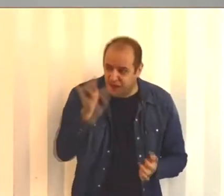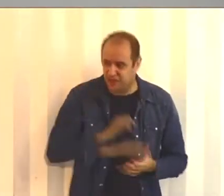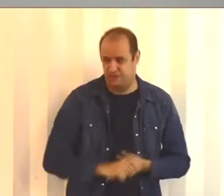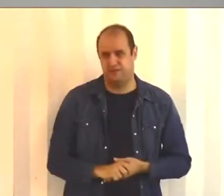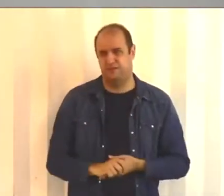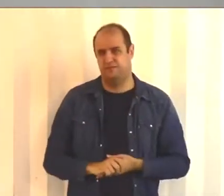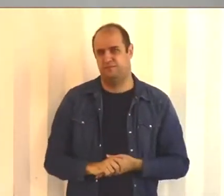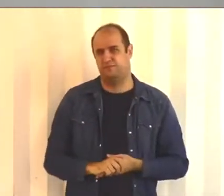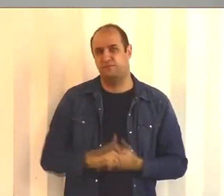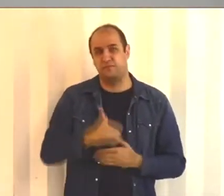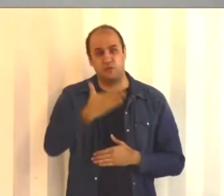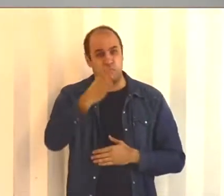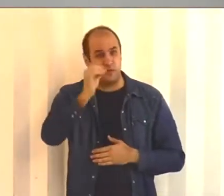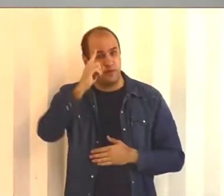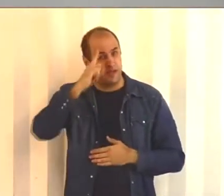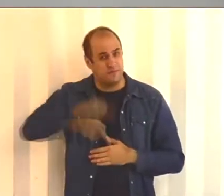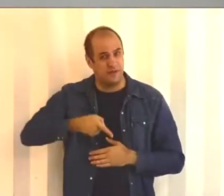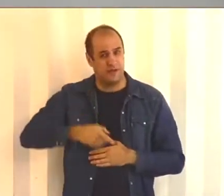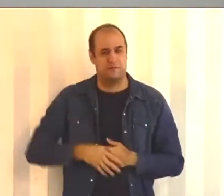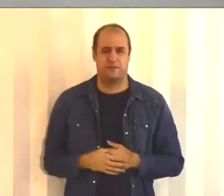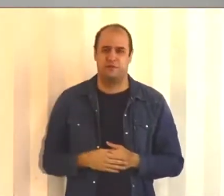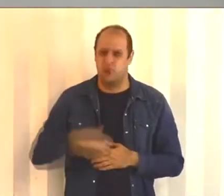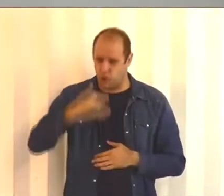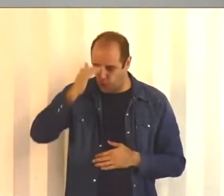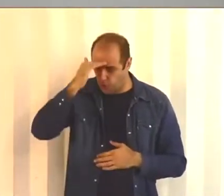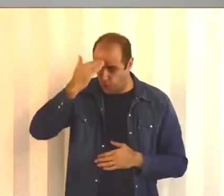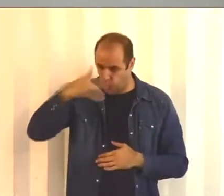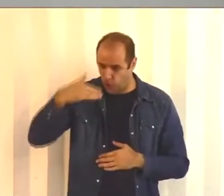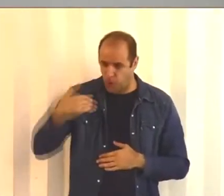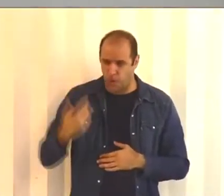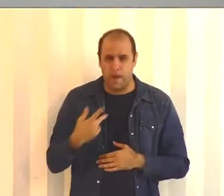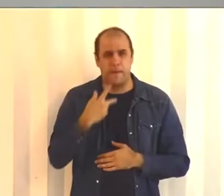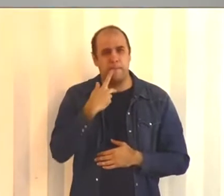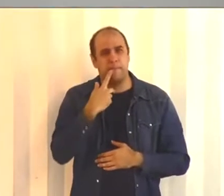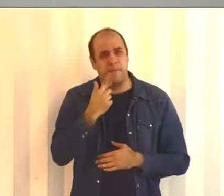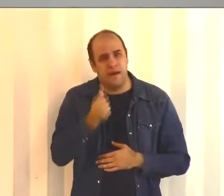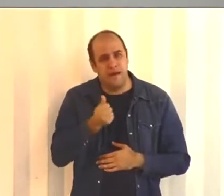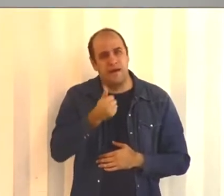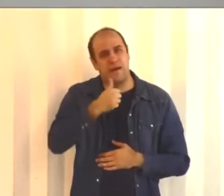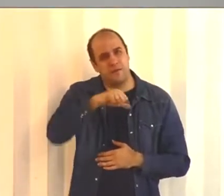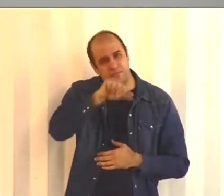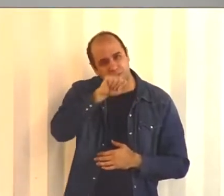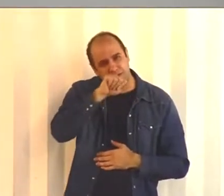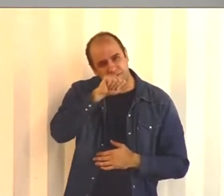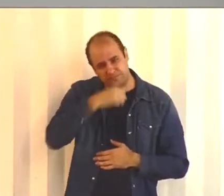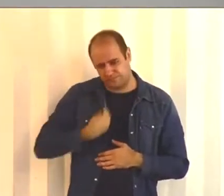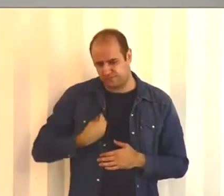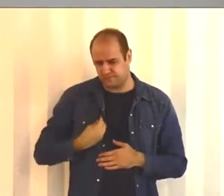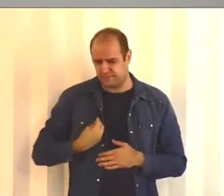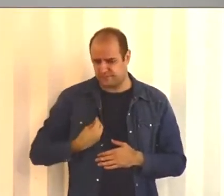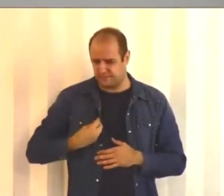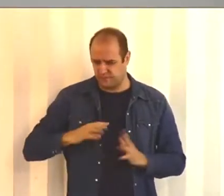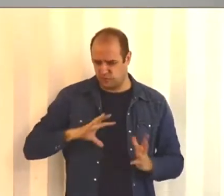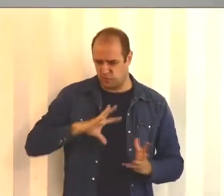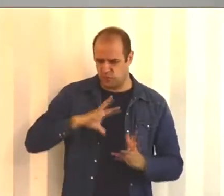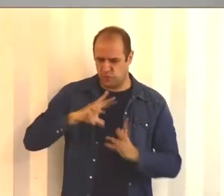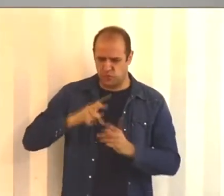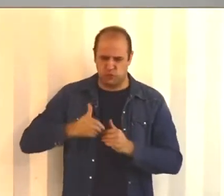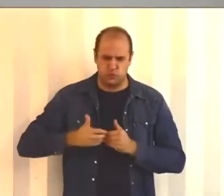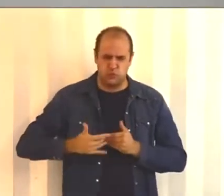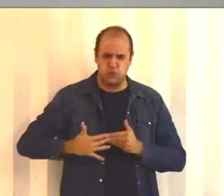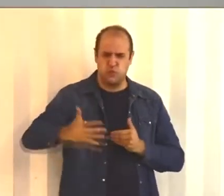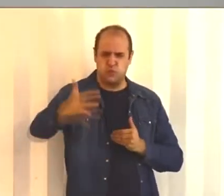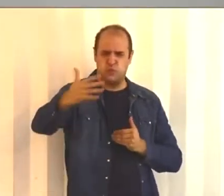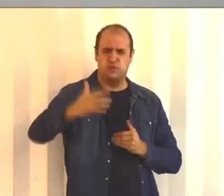dos 10 mandamentos: honra o teu pai e a tua mãe, e assim tudo te irá bem na terra. Isso é promessa,